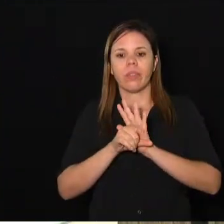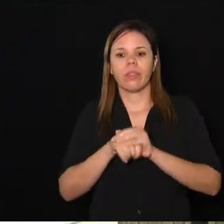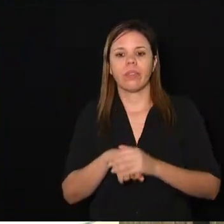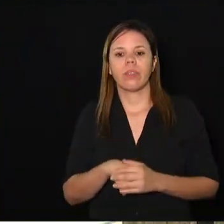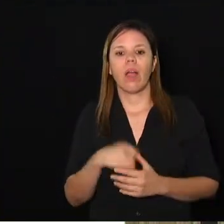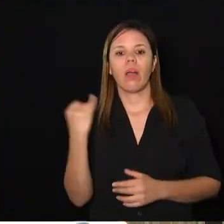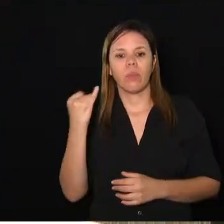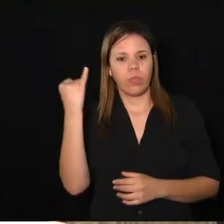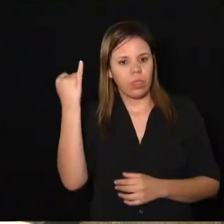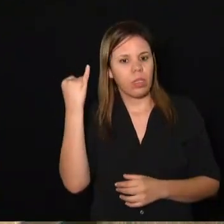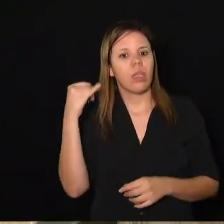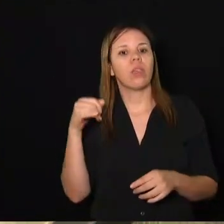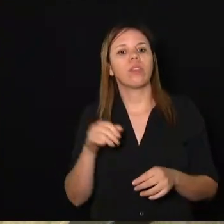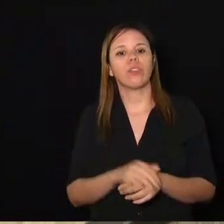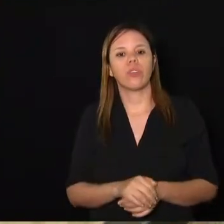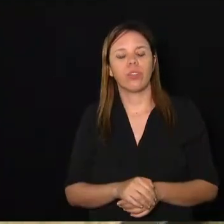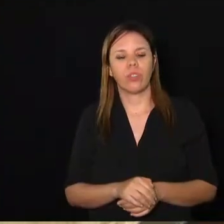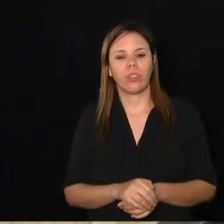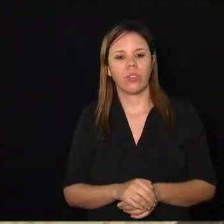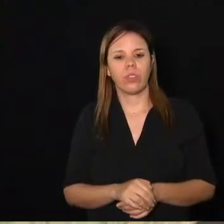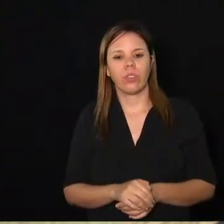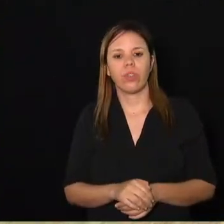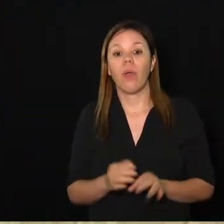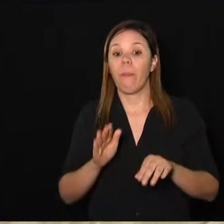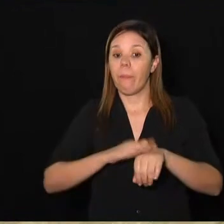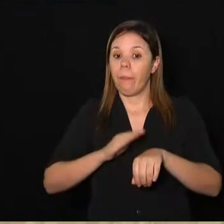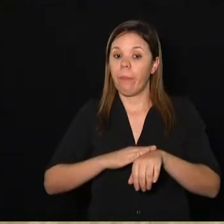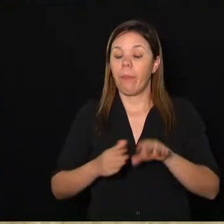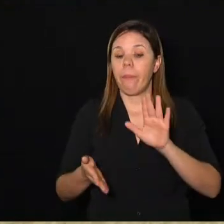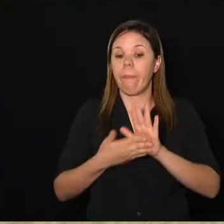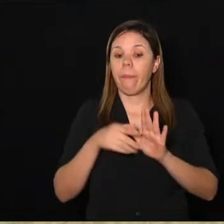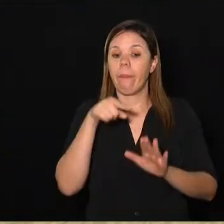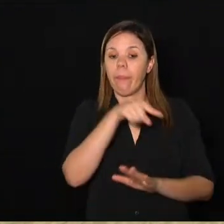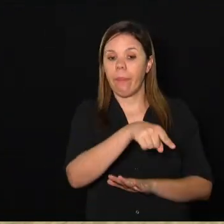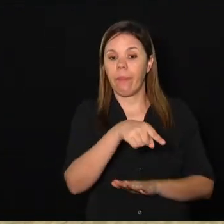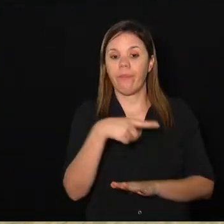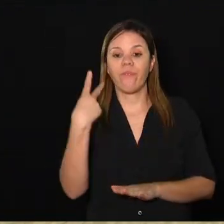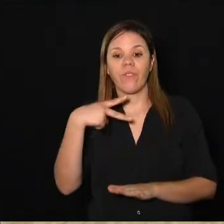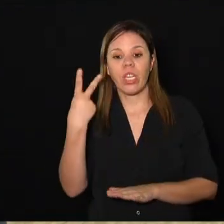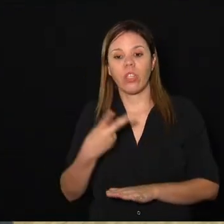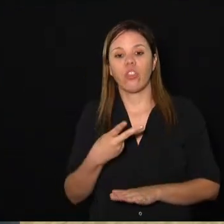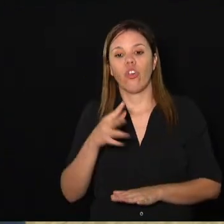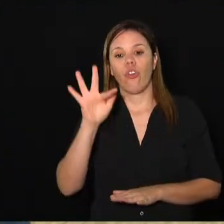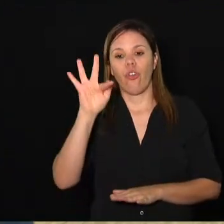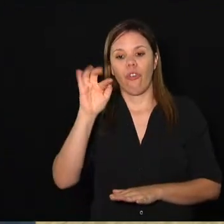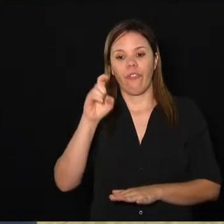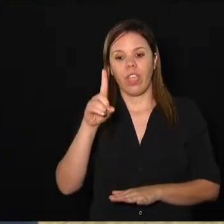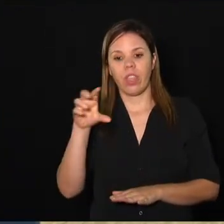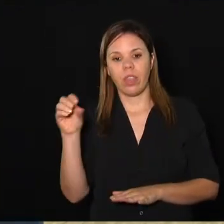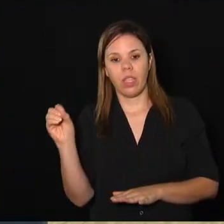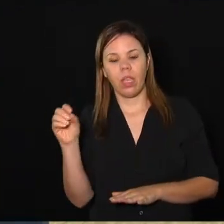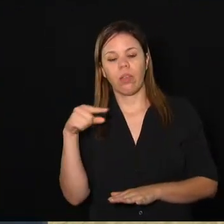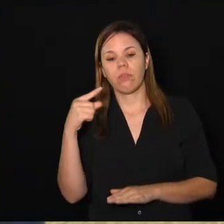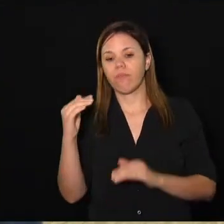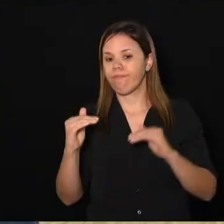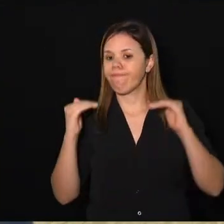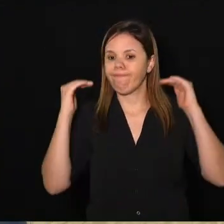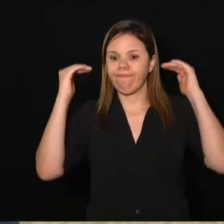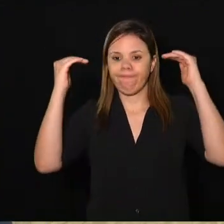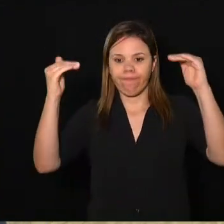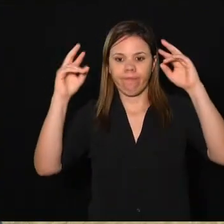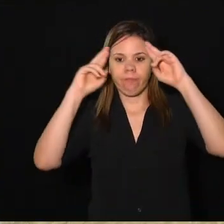importante proposto pelo vereador bispo Fernando Mendes. E aqui nós tivemos uma audiência no mais alto grau de